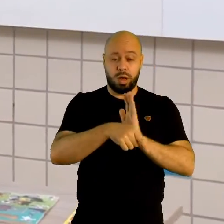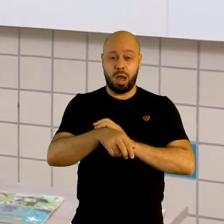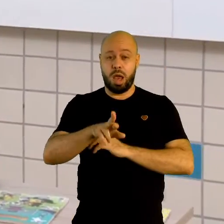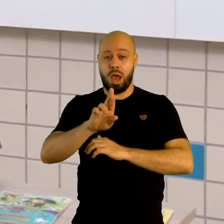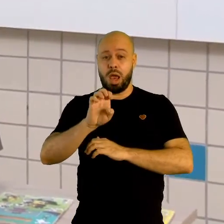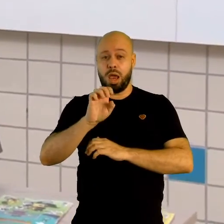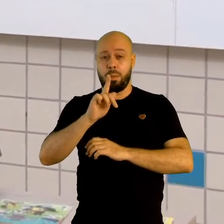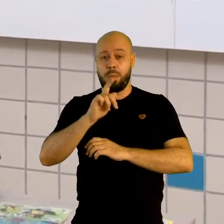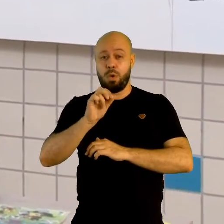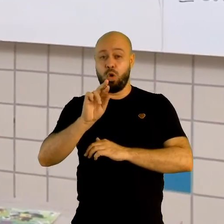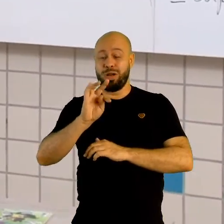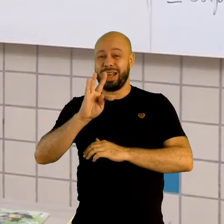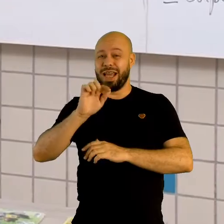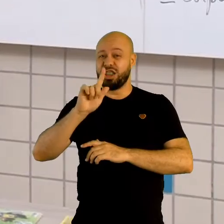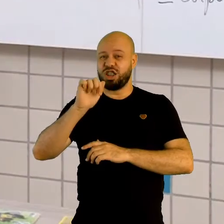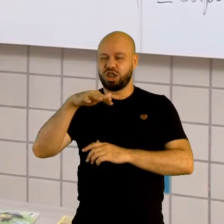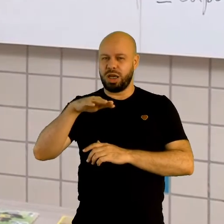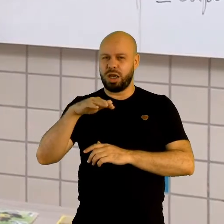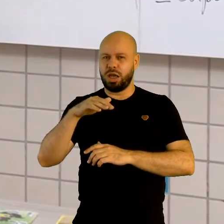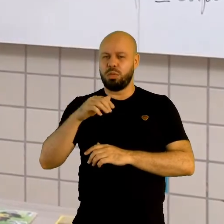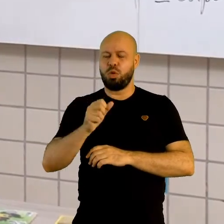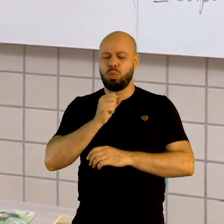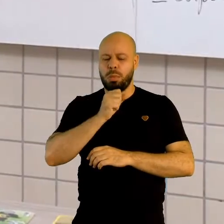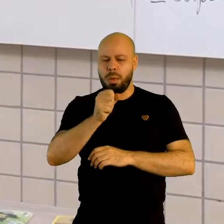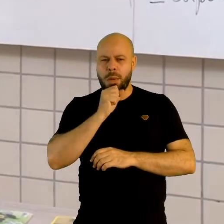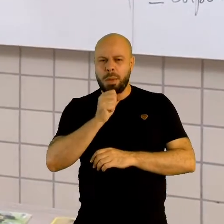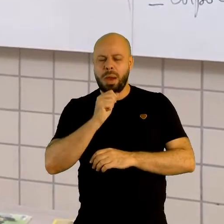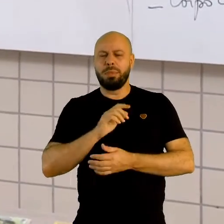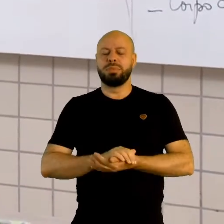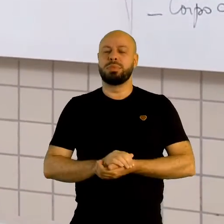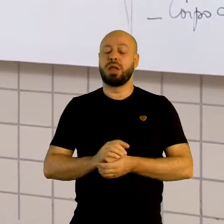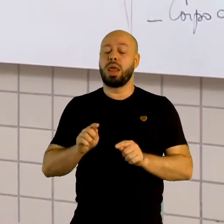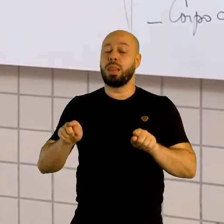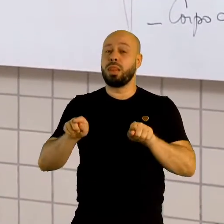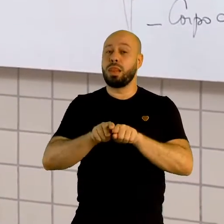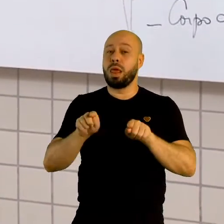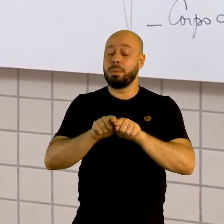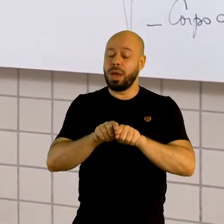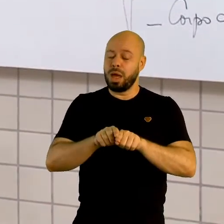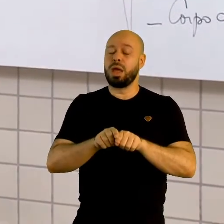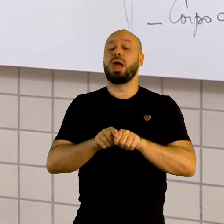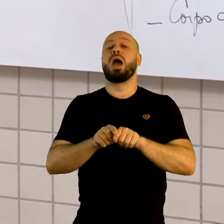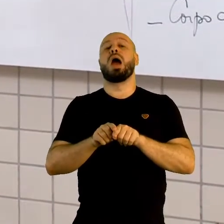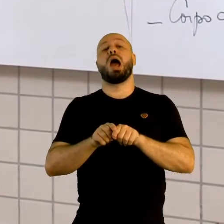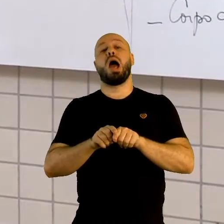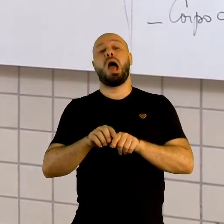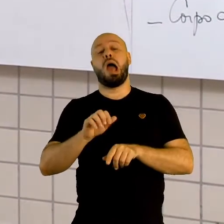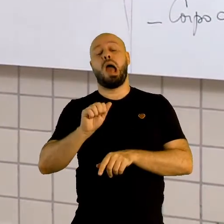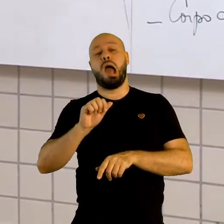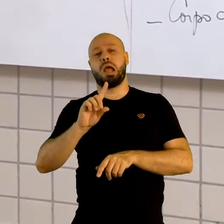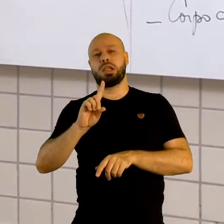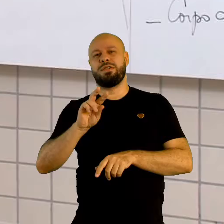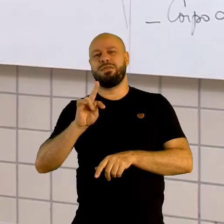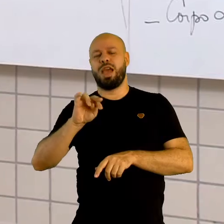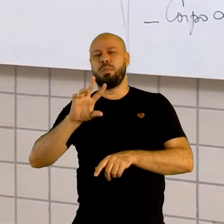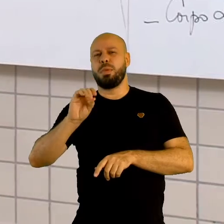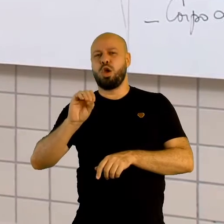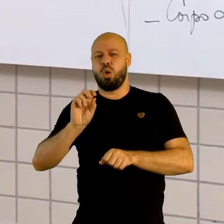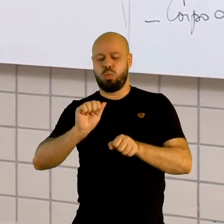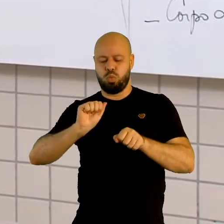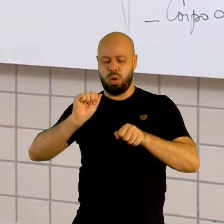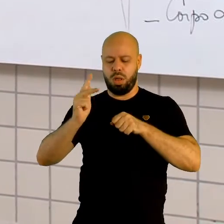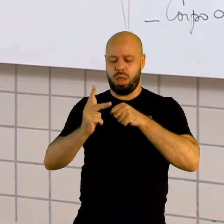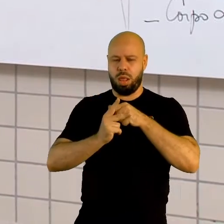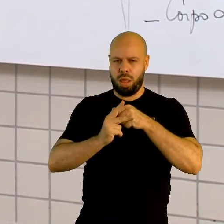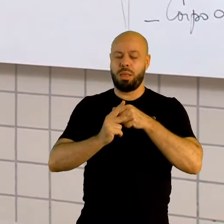reportagem, como também trabalhar advérbios e suas locuções adverbiais. Então vamos lá conhecer